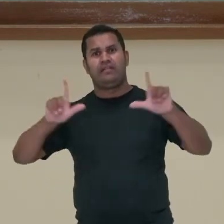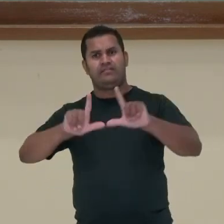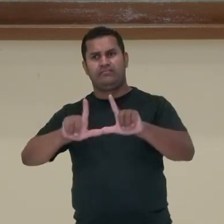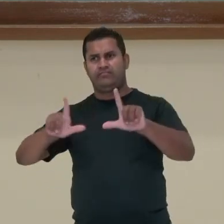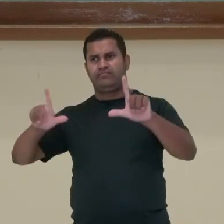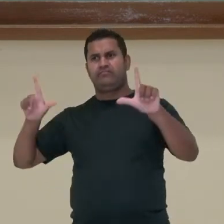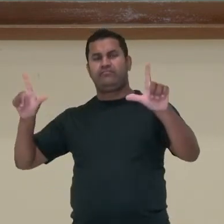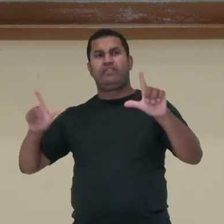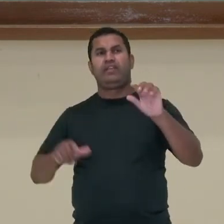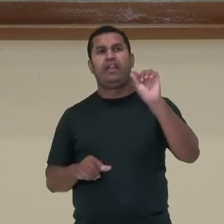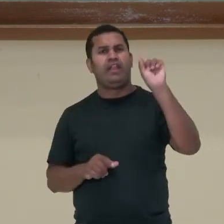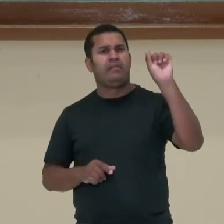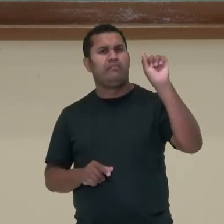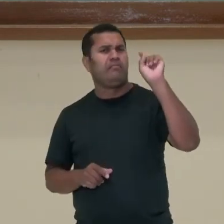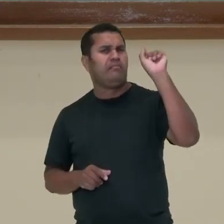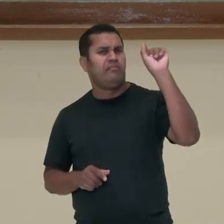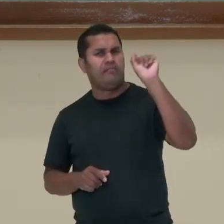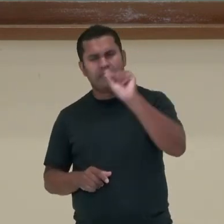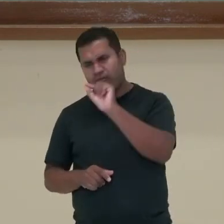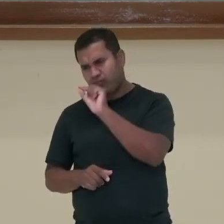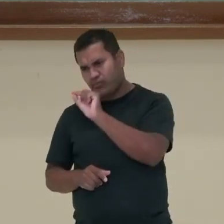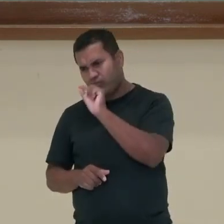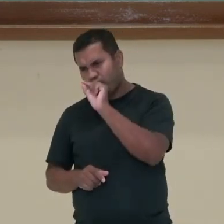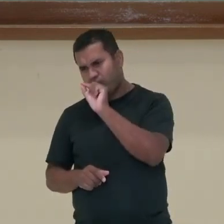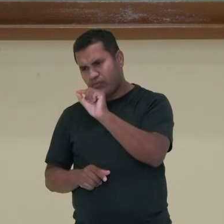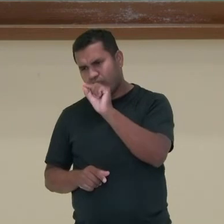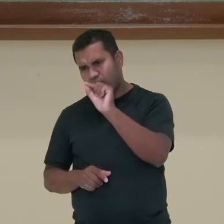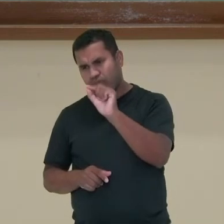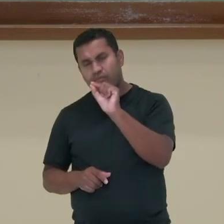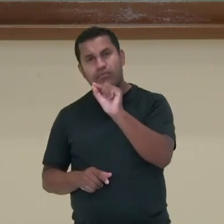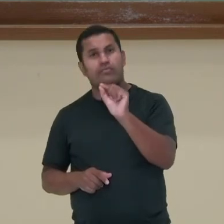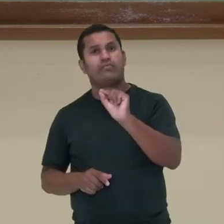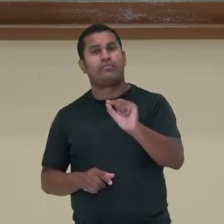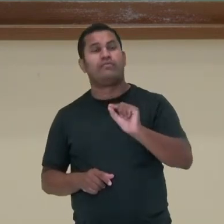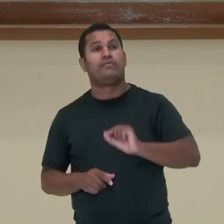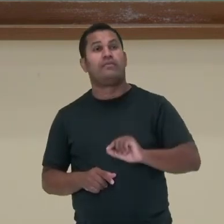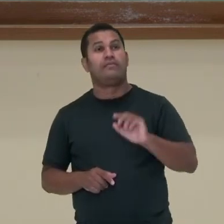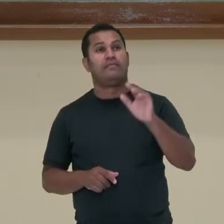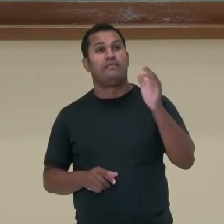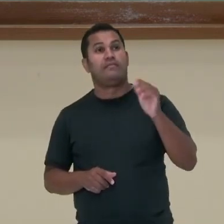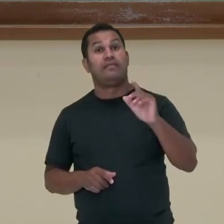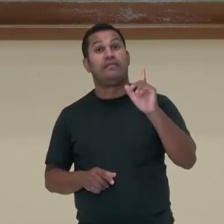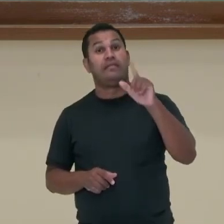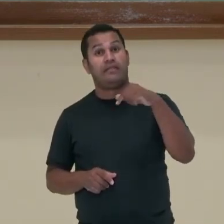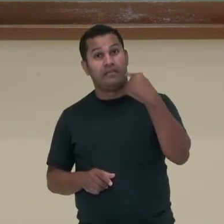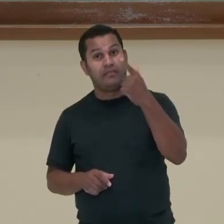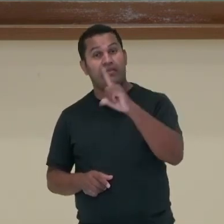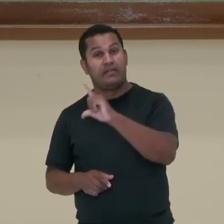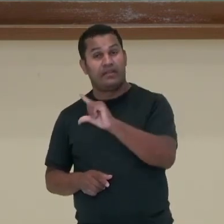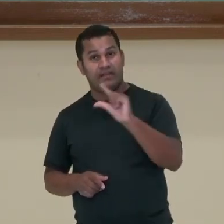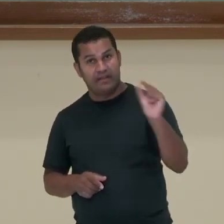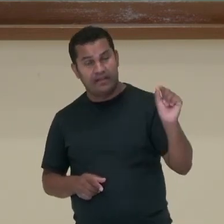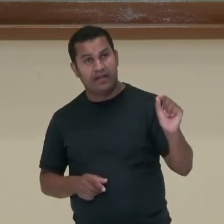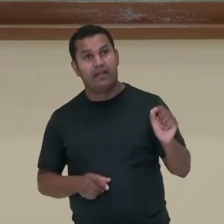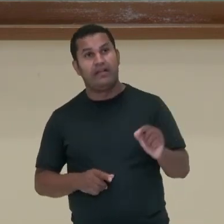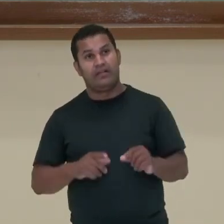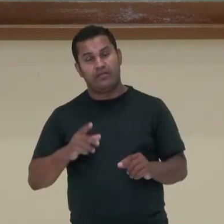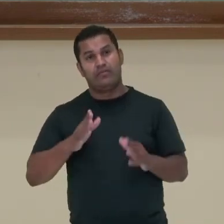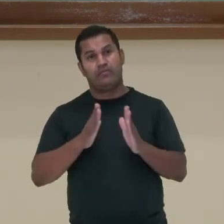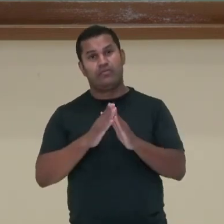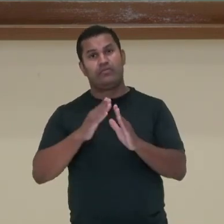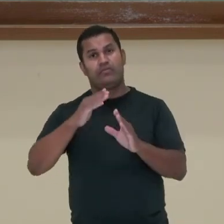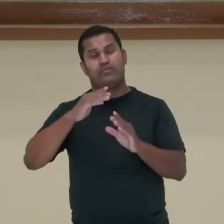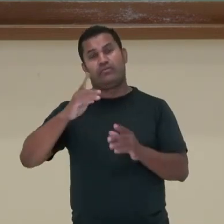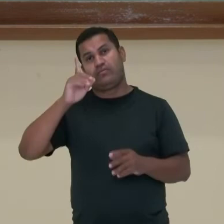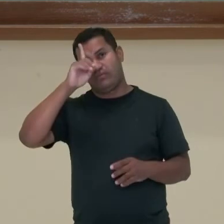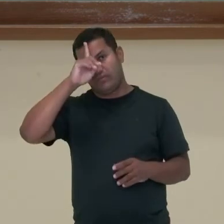pontinhos. Ele fazia uma pintura de paciência. Tanto é que depois que ele sai do hospício, ele é assistido pelo Dr. Goucher, que foi um dos modelos